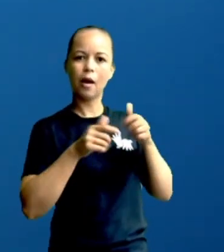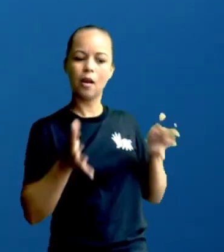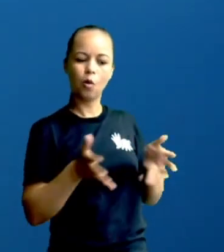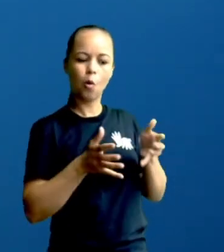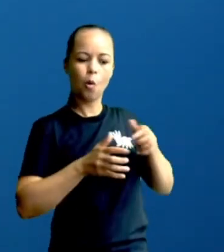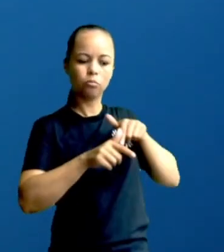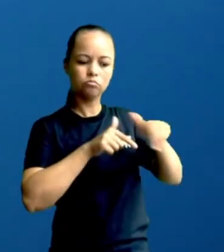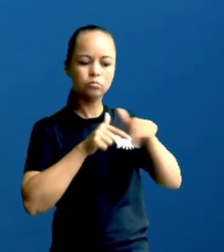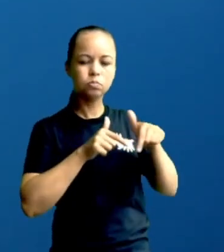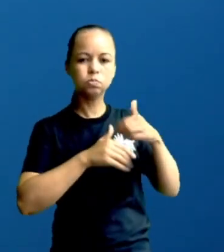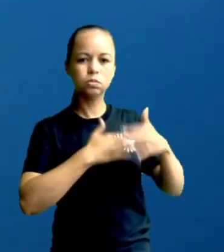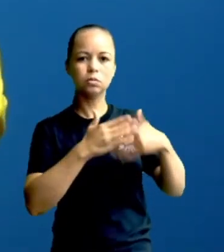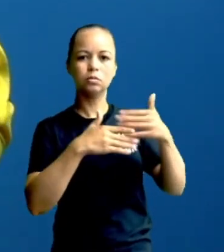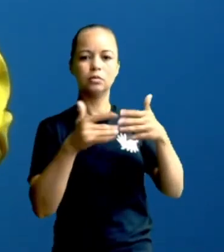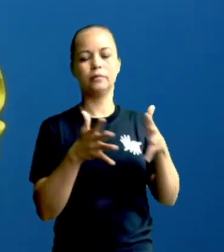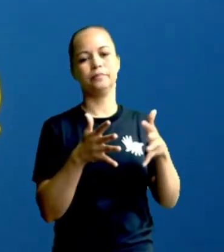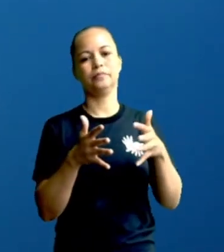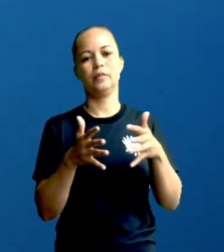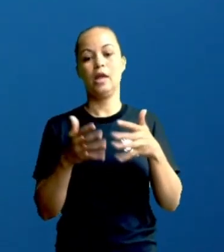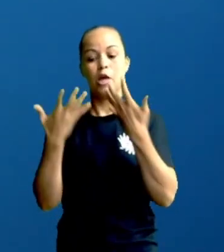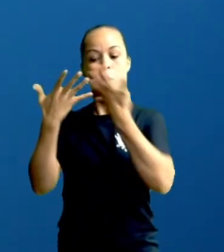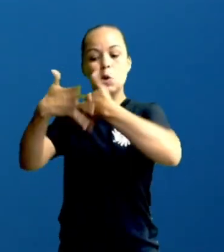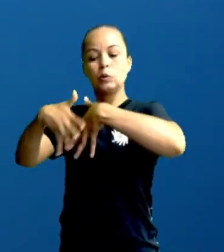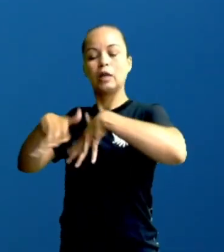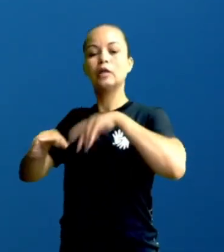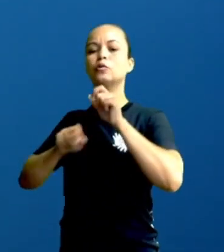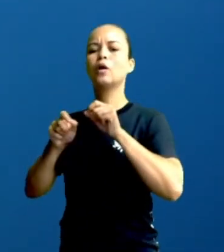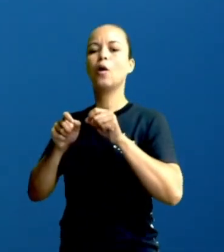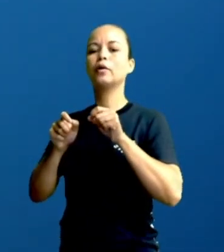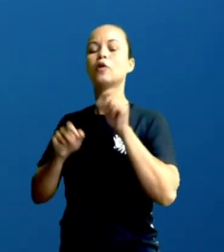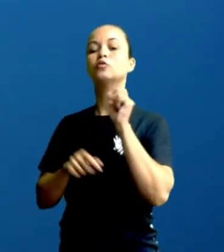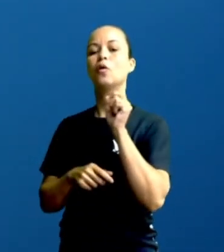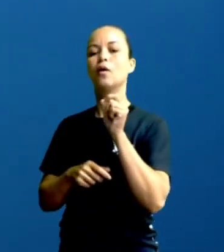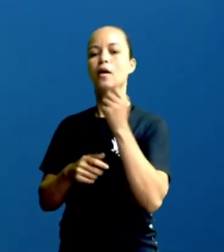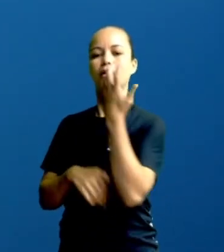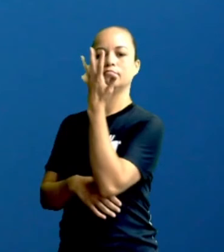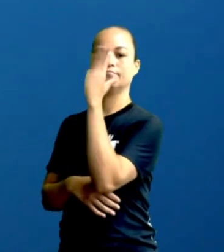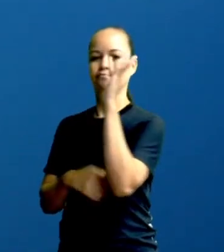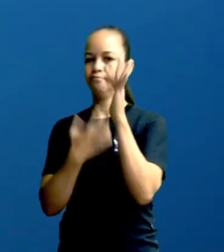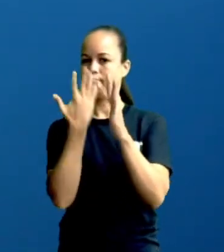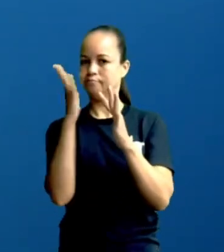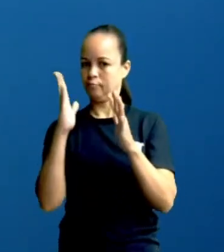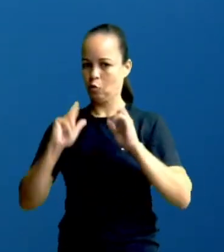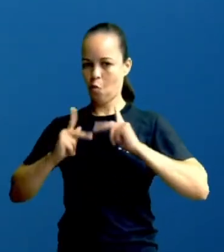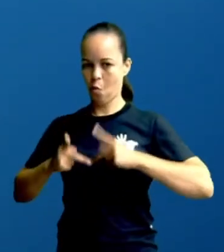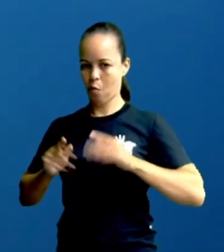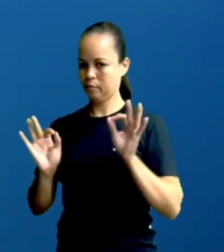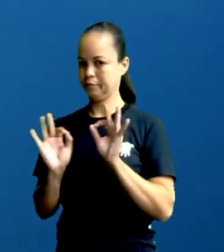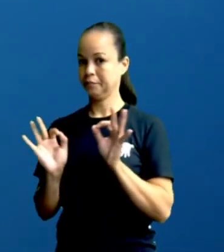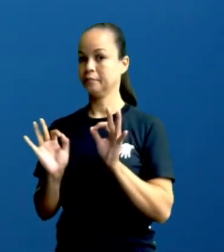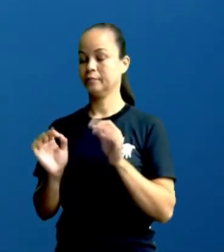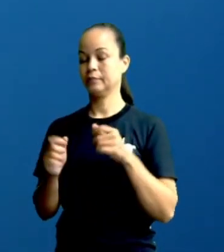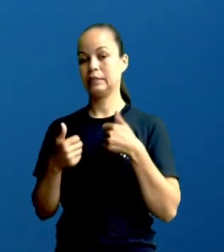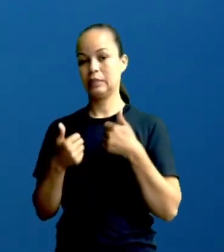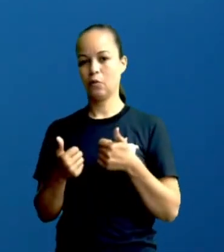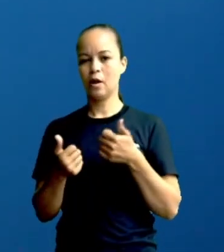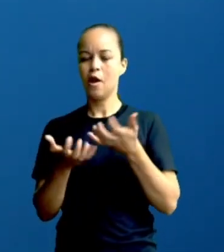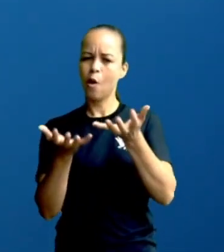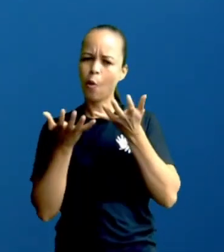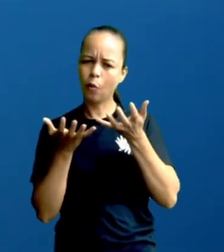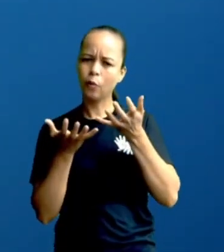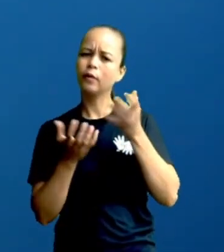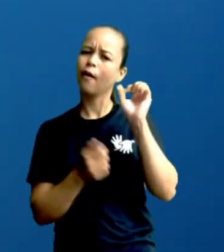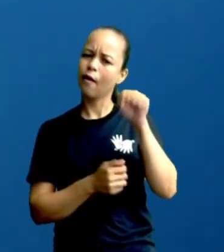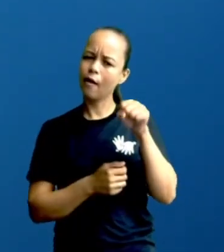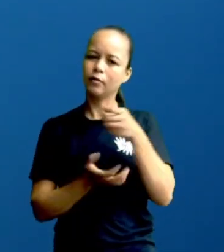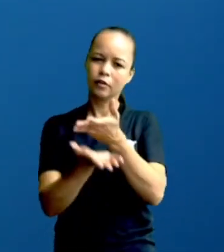do homem ali naquele meio, e o natural ele não tem influência do homem, tá certo? E eu quero sim que você, ó,